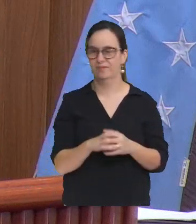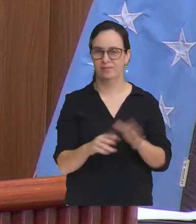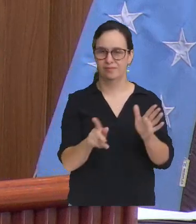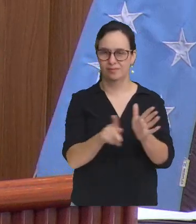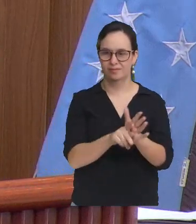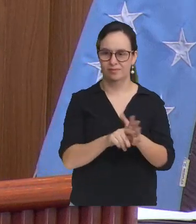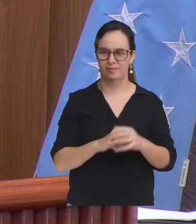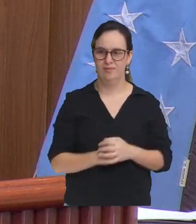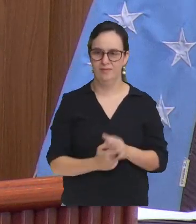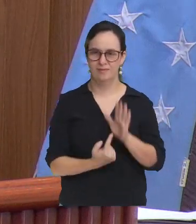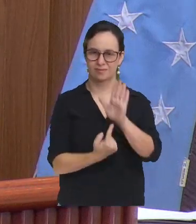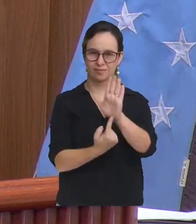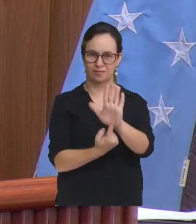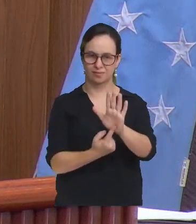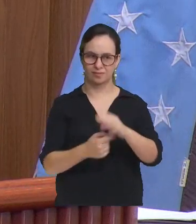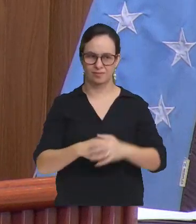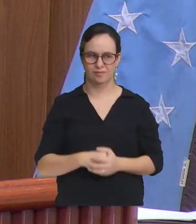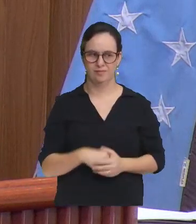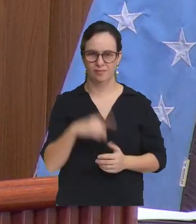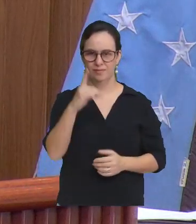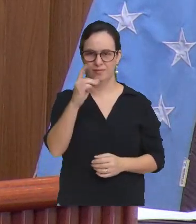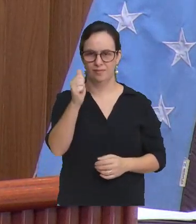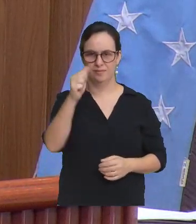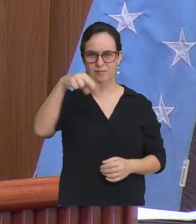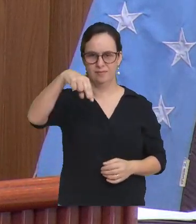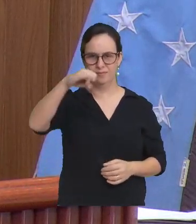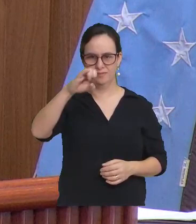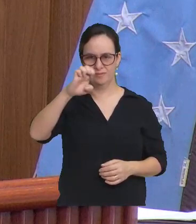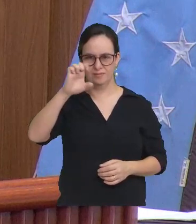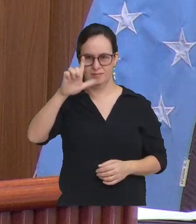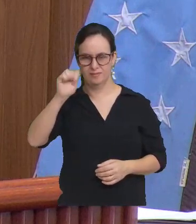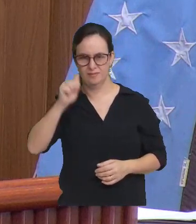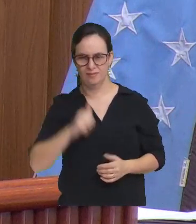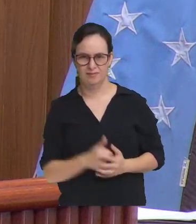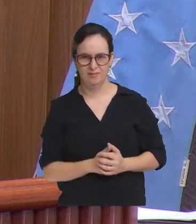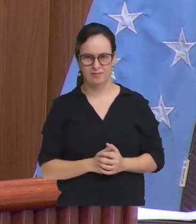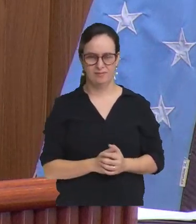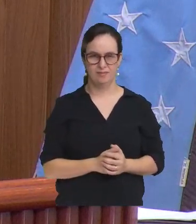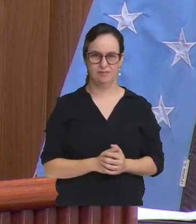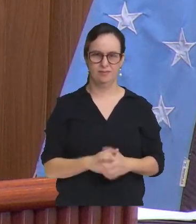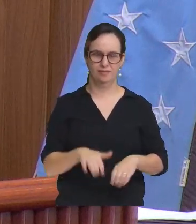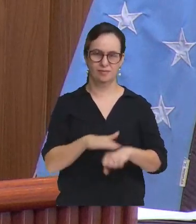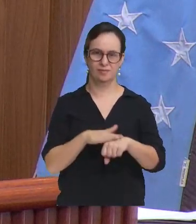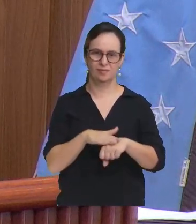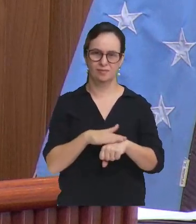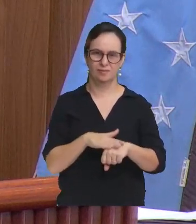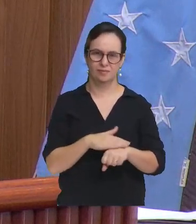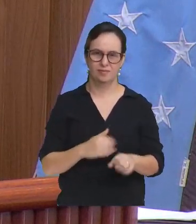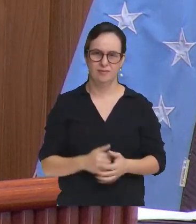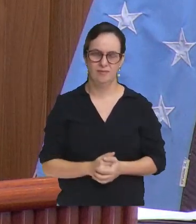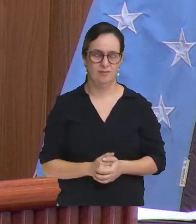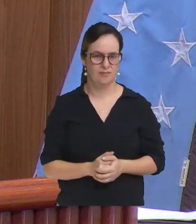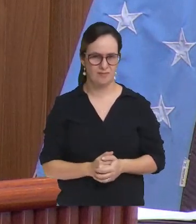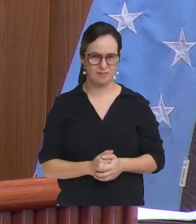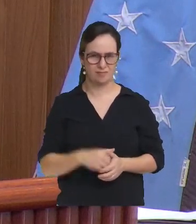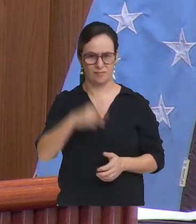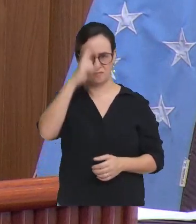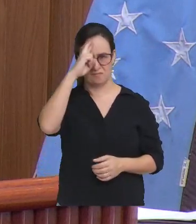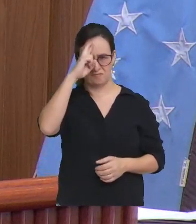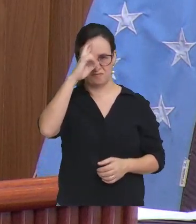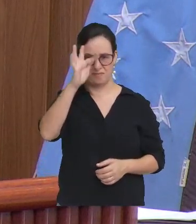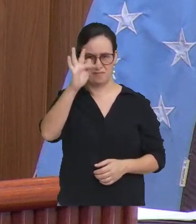também a nossa diretora. Entramos em contato com o diretor, na época, né, o Eduardo Vela, da FEMA, no qual nós